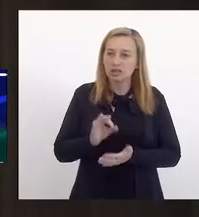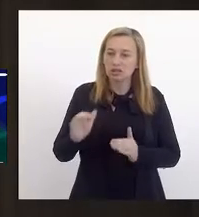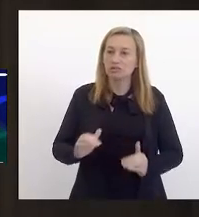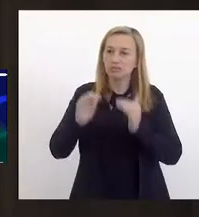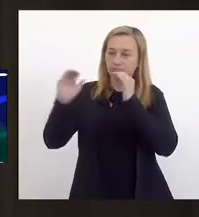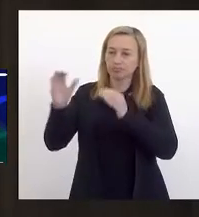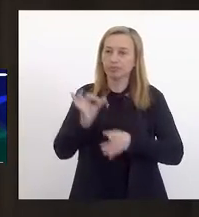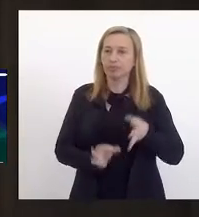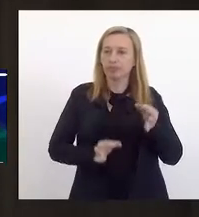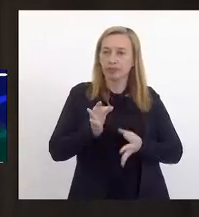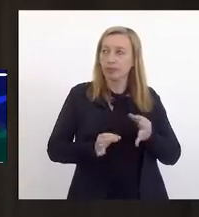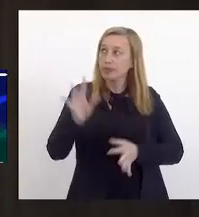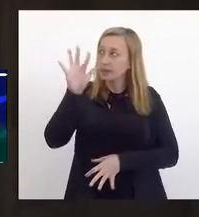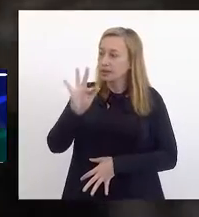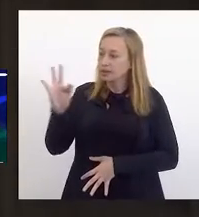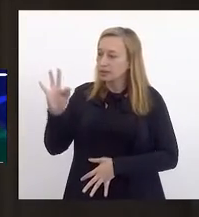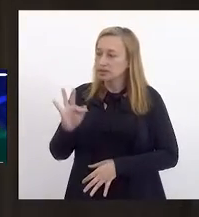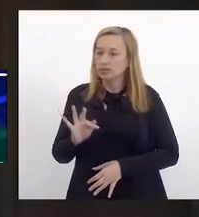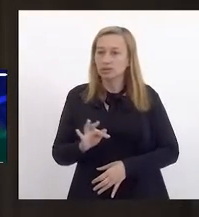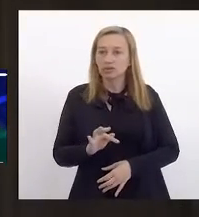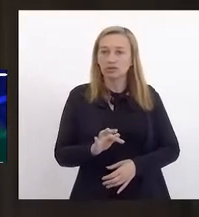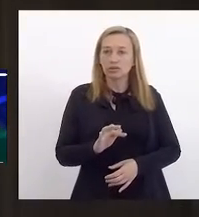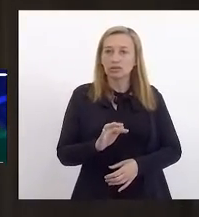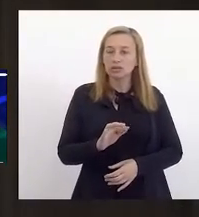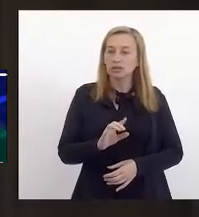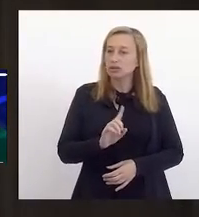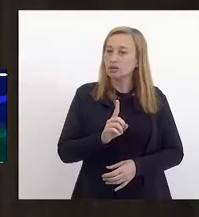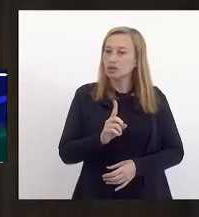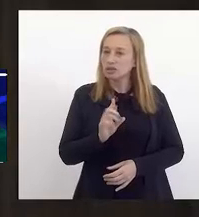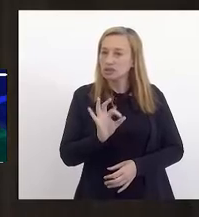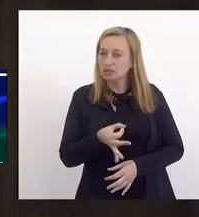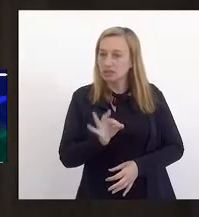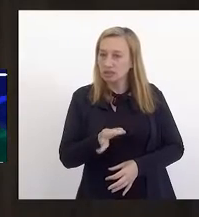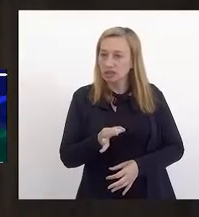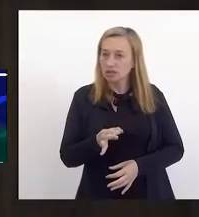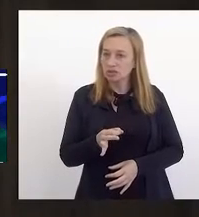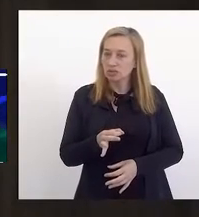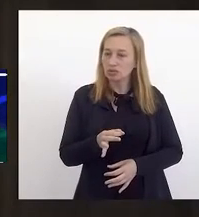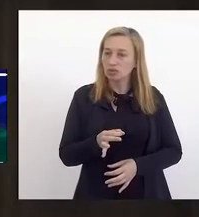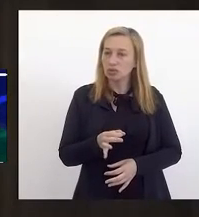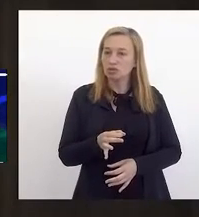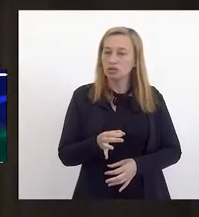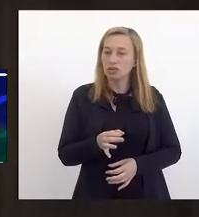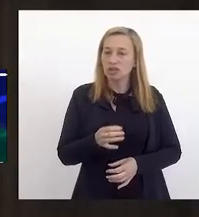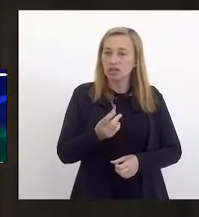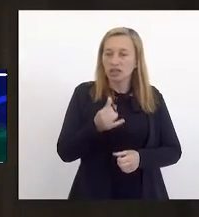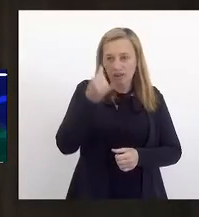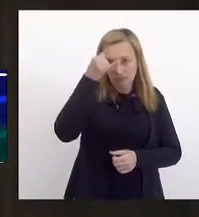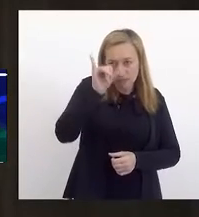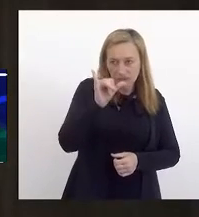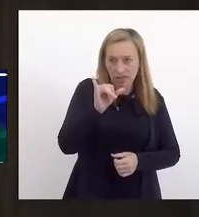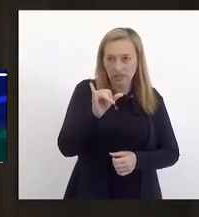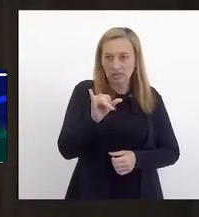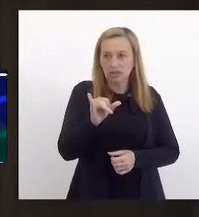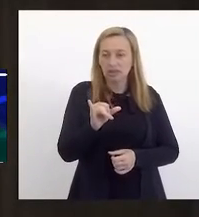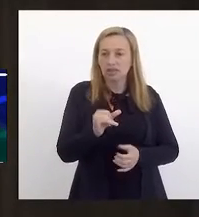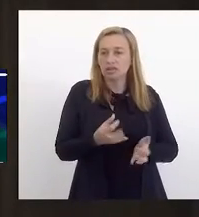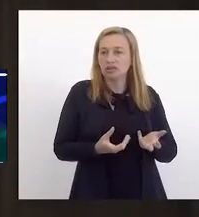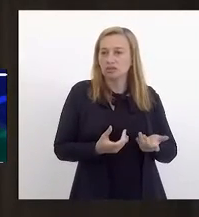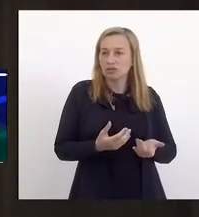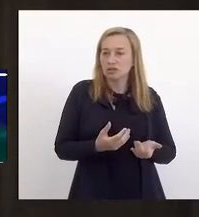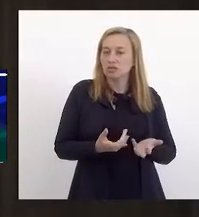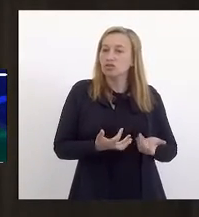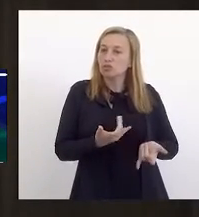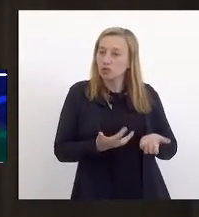Supremo Tribunal Federal, é impróprio que, com o pretexto de prevenir eventual sinistro